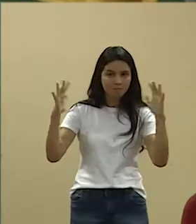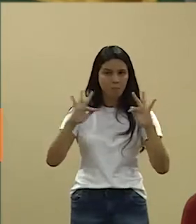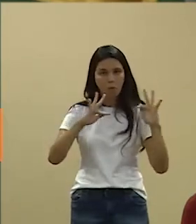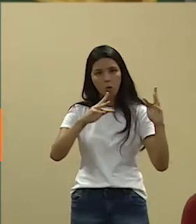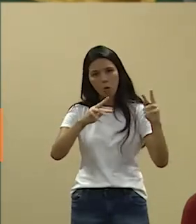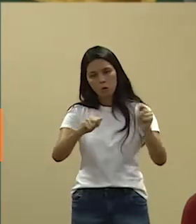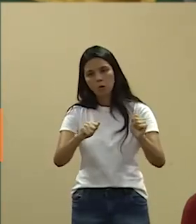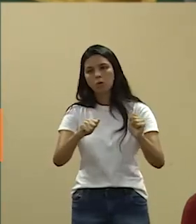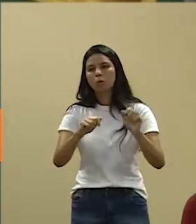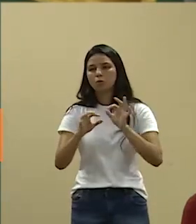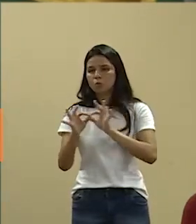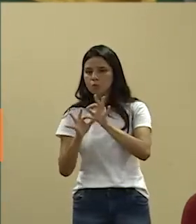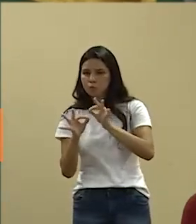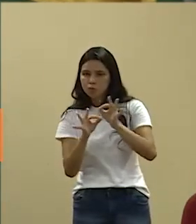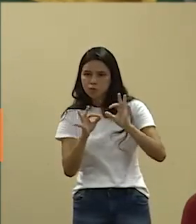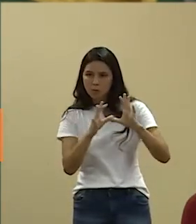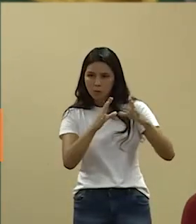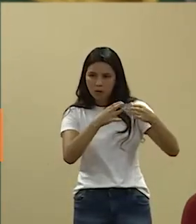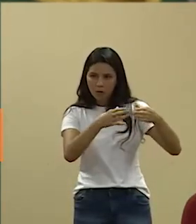pessoal aqui da mesma ea ilha